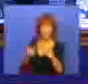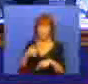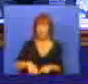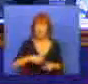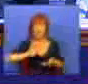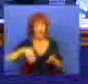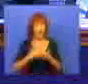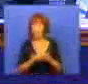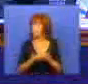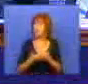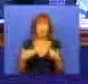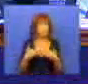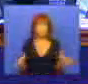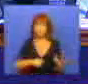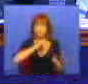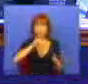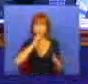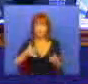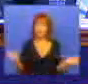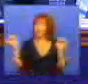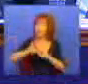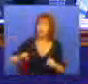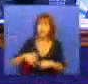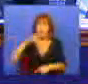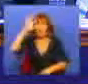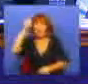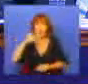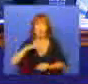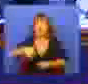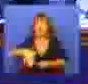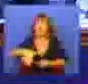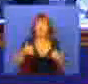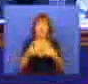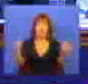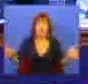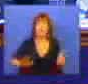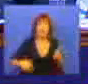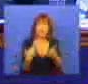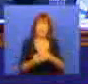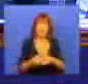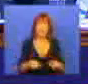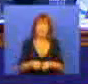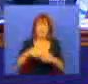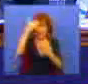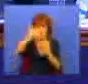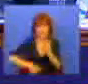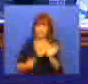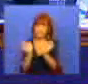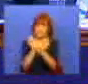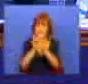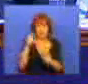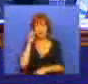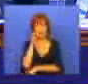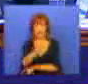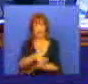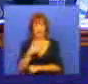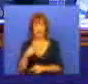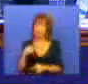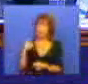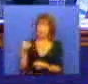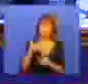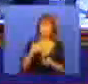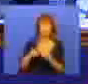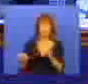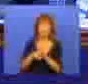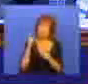as candidaturas não estão abertas, ninguém faz ideia quando abrirão, o site indicado para onde nos manda o